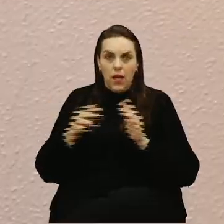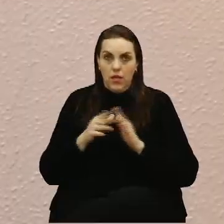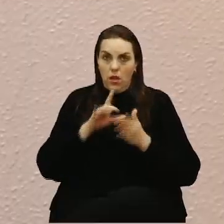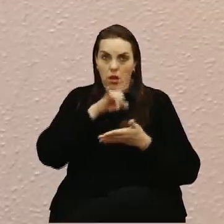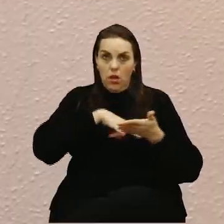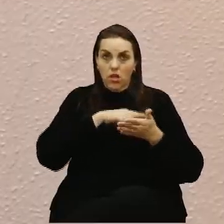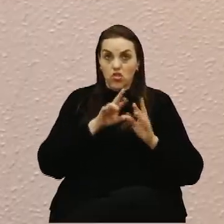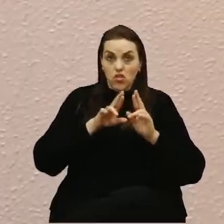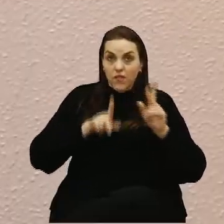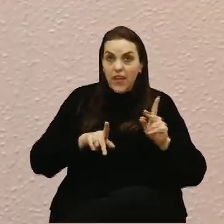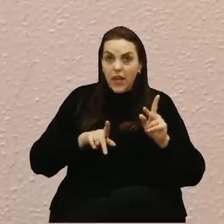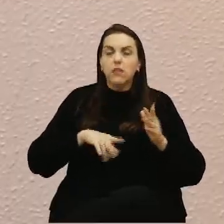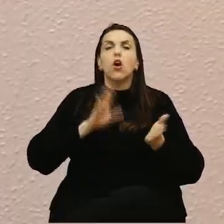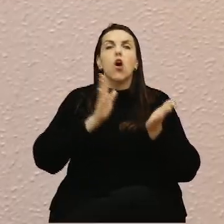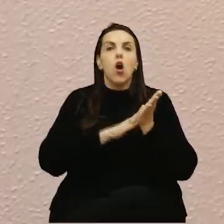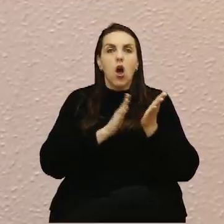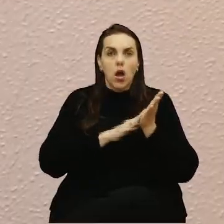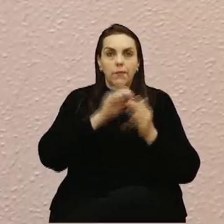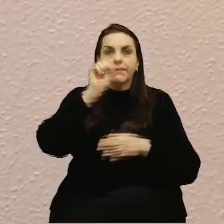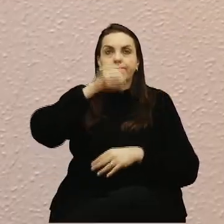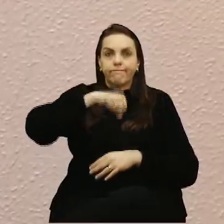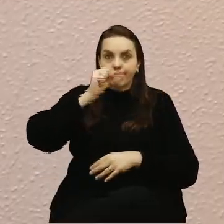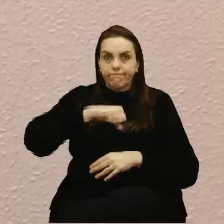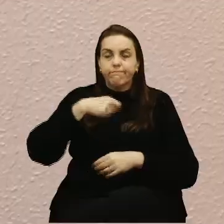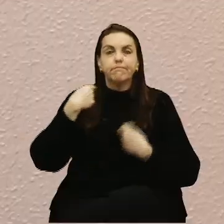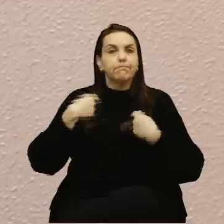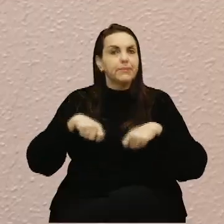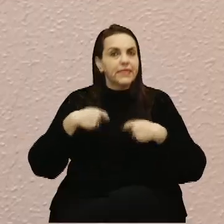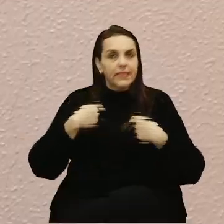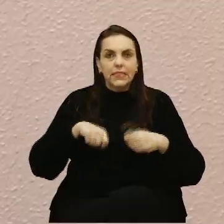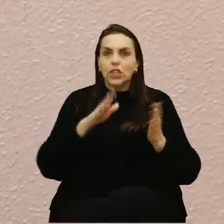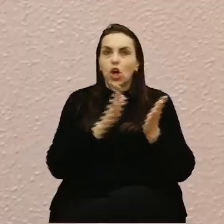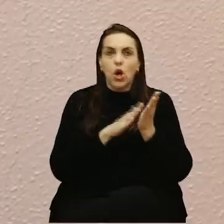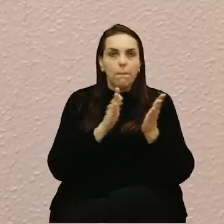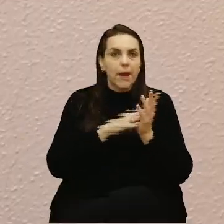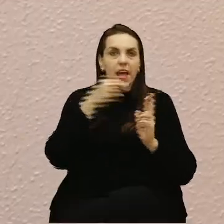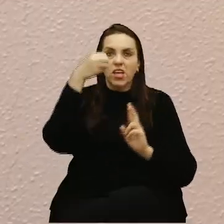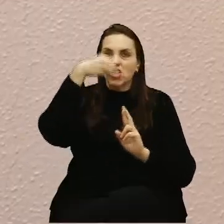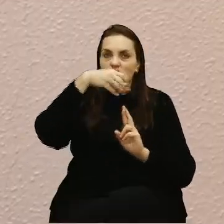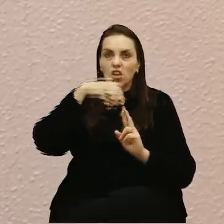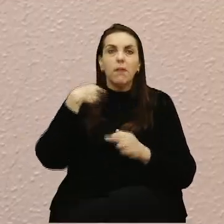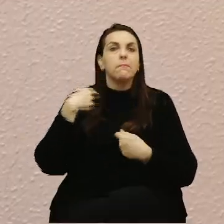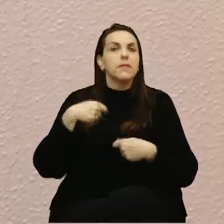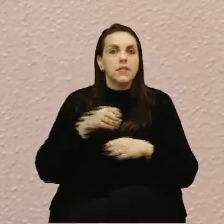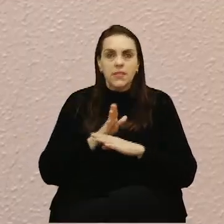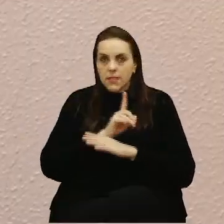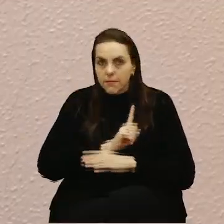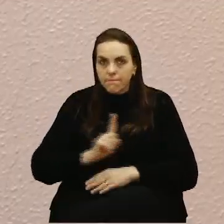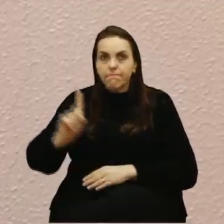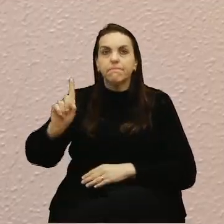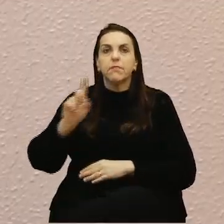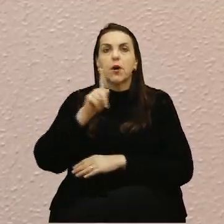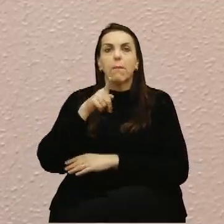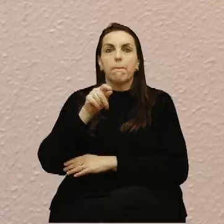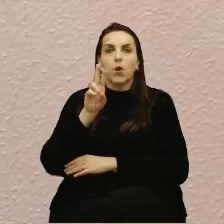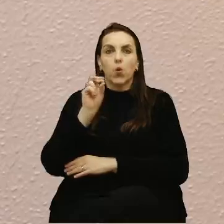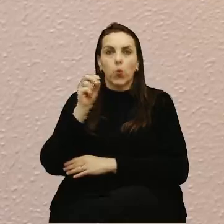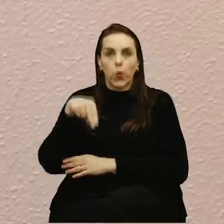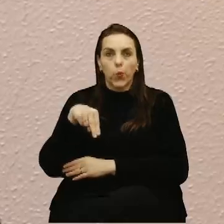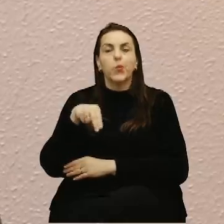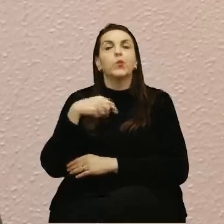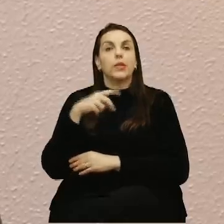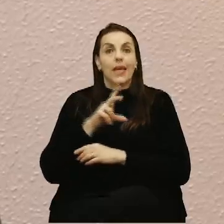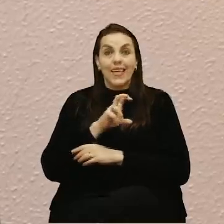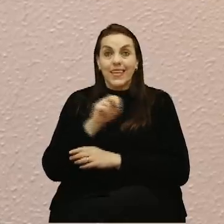pessoas podem cobrar sim, tem que cobrar da RGE, tem que ir até o PROCON. Tivemos mais de 500 pessoas que já